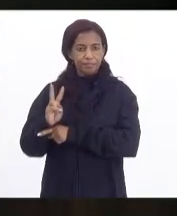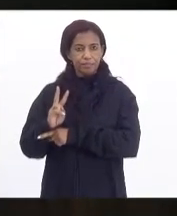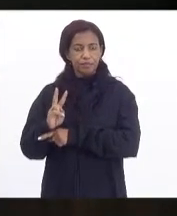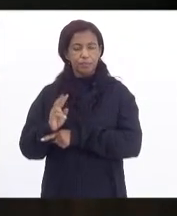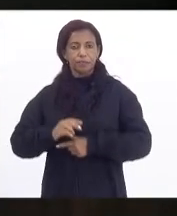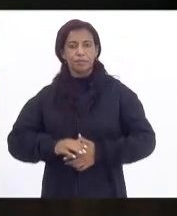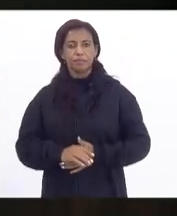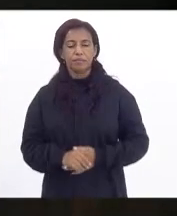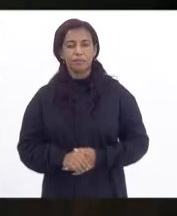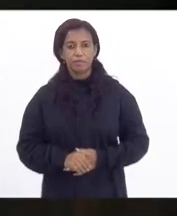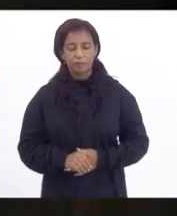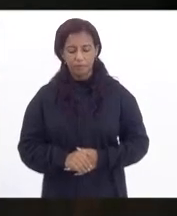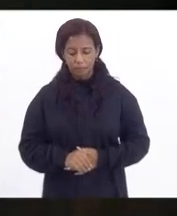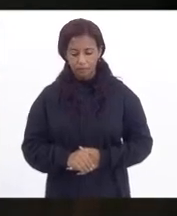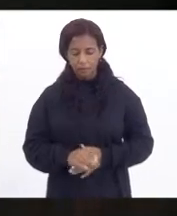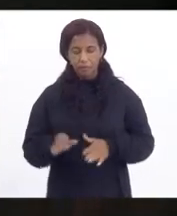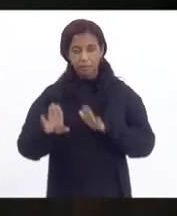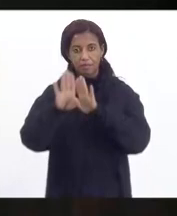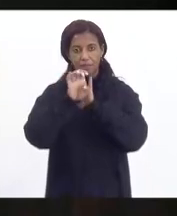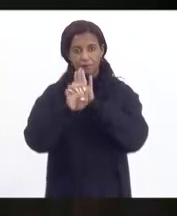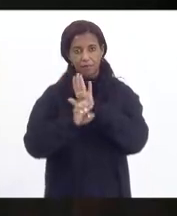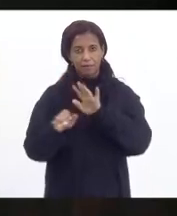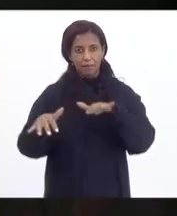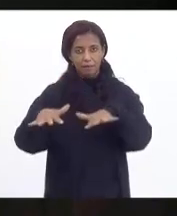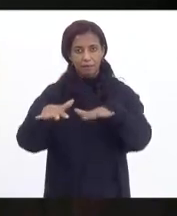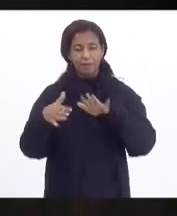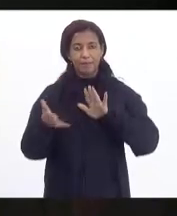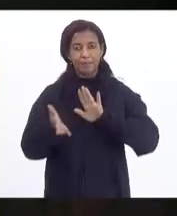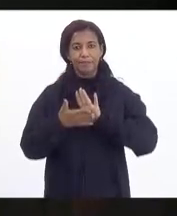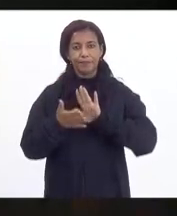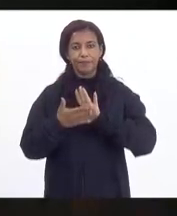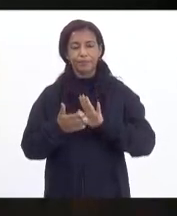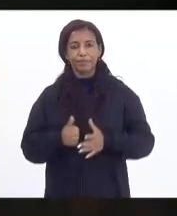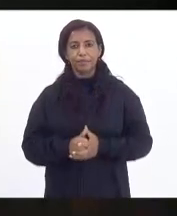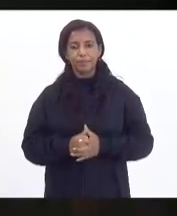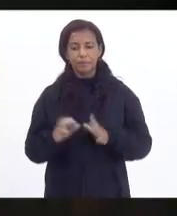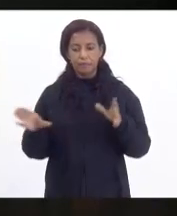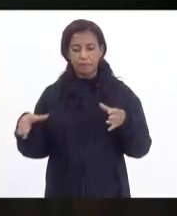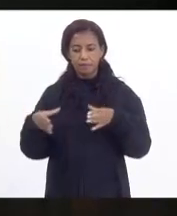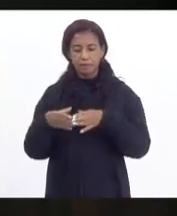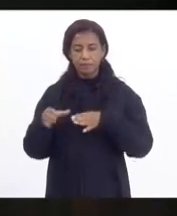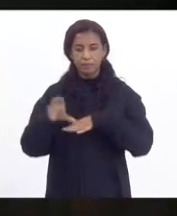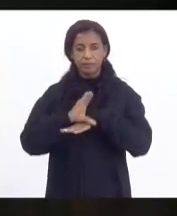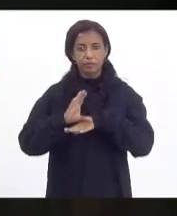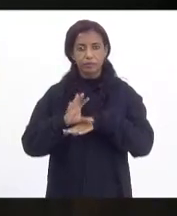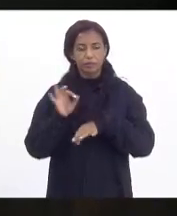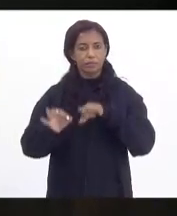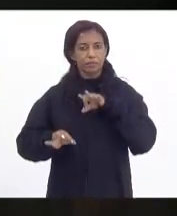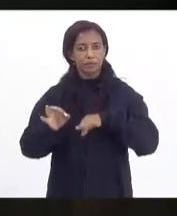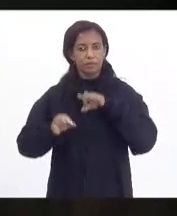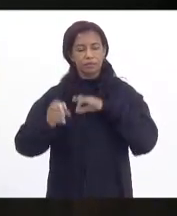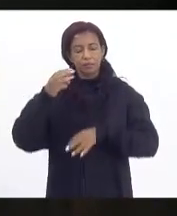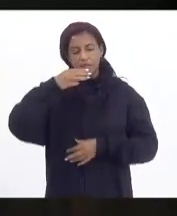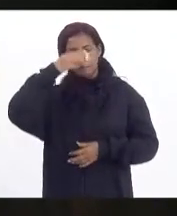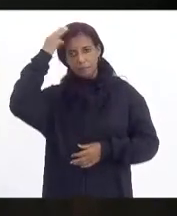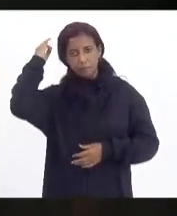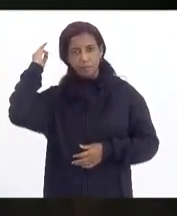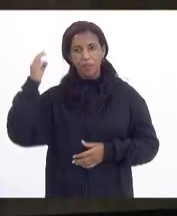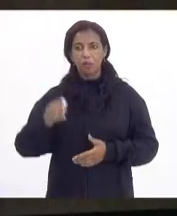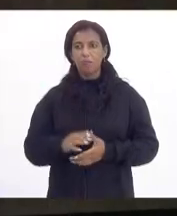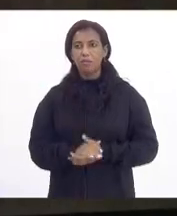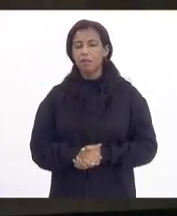e Controle. As emendas de Plenário, para emitir parecer pela Comissão de Constituição e Justiça, Deputado Márcio Pacheco.